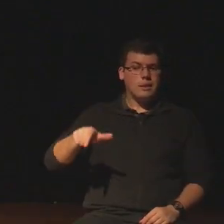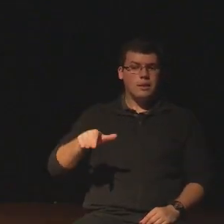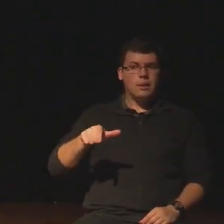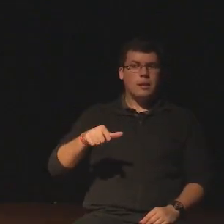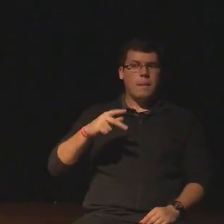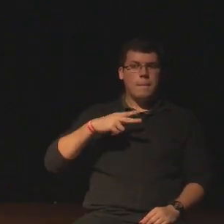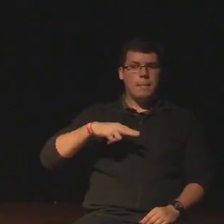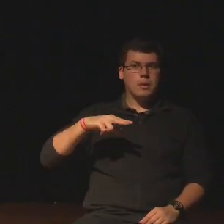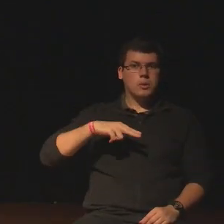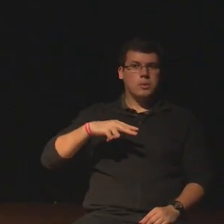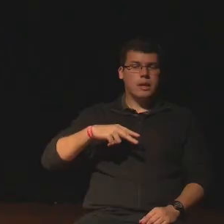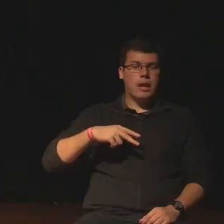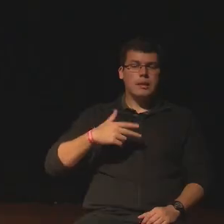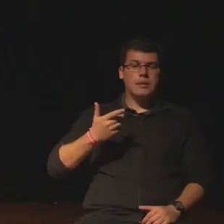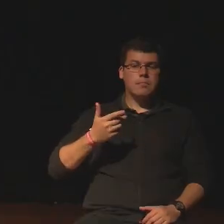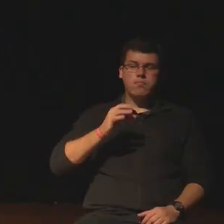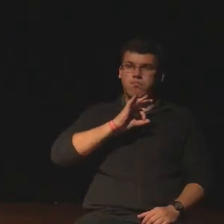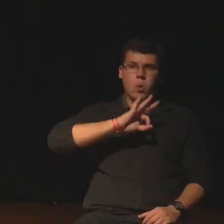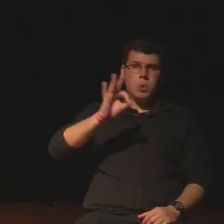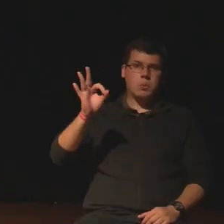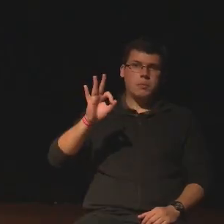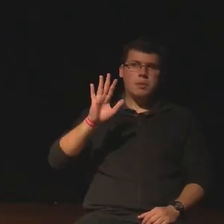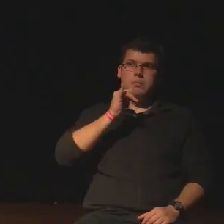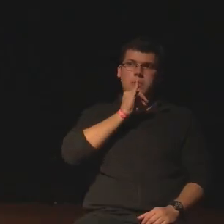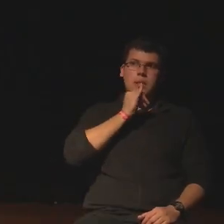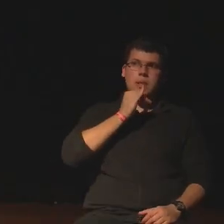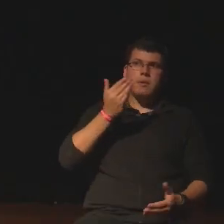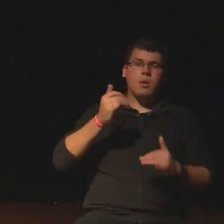entender como é que vai ser esse espaço. Ele foi